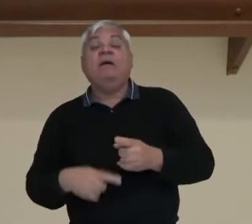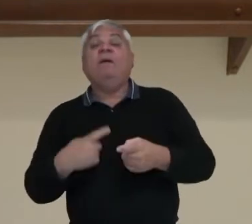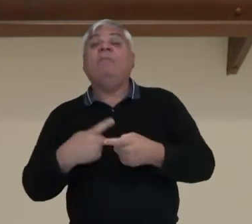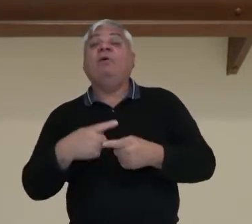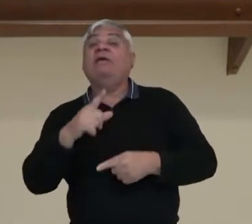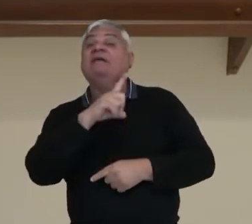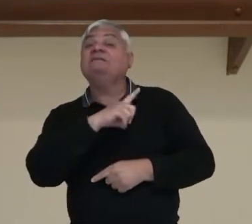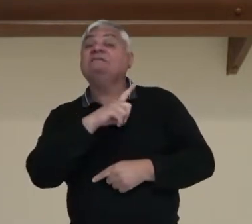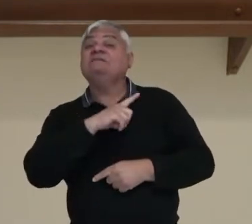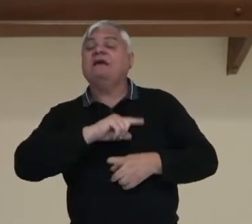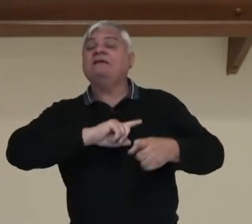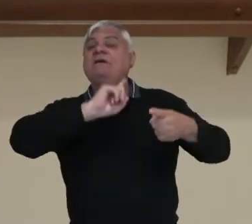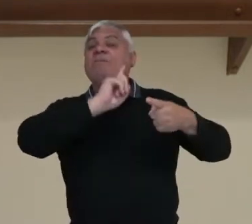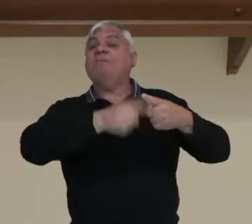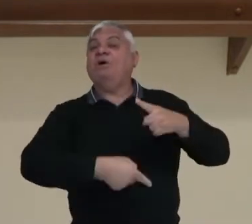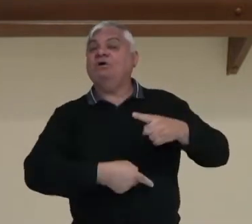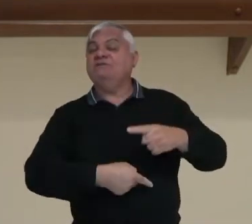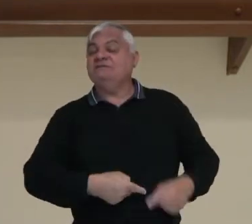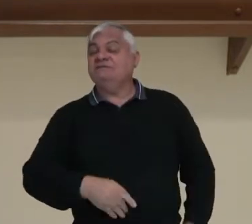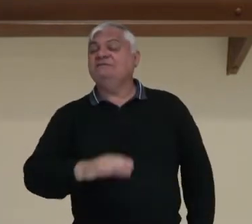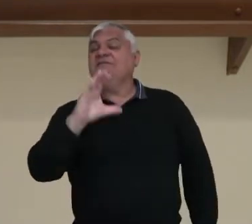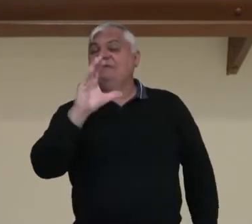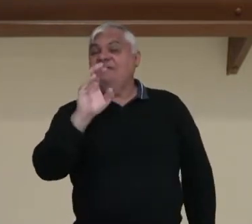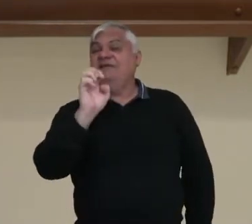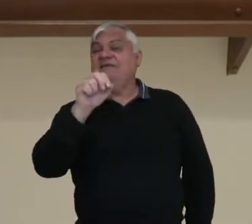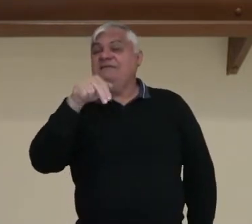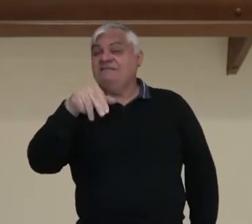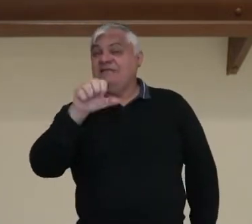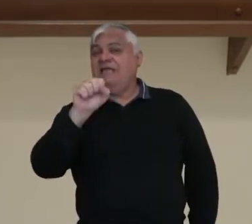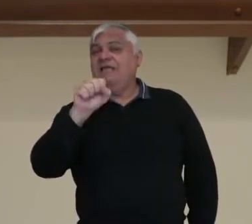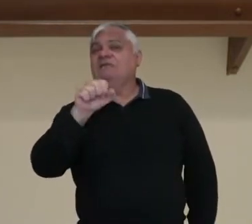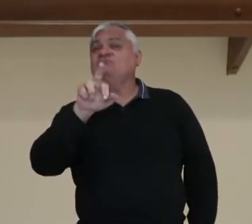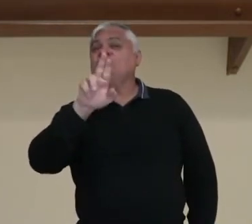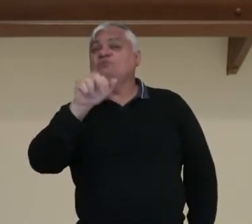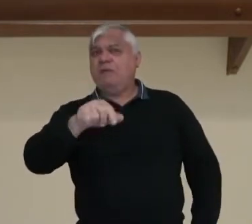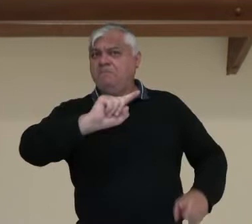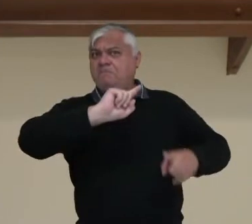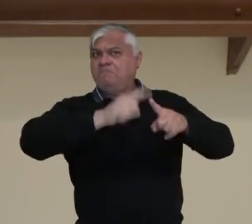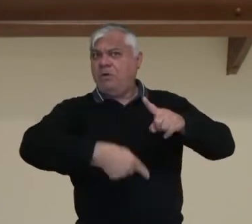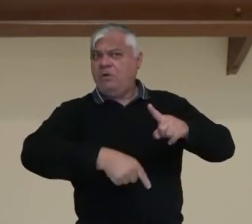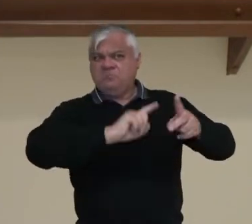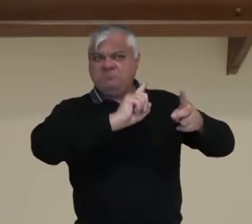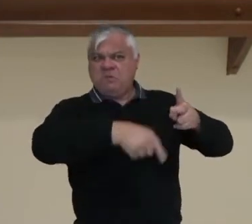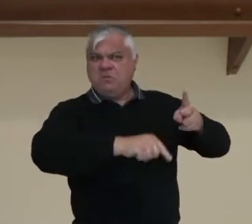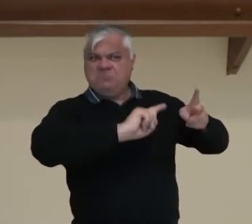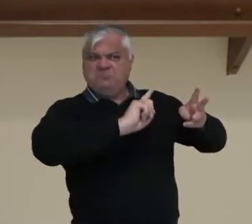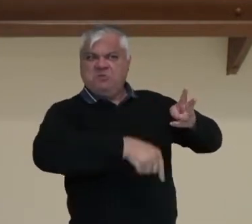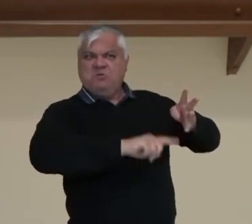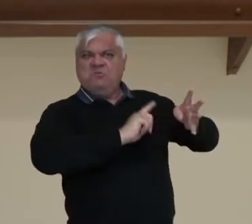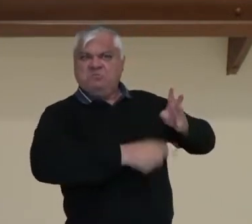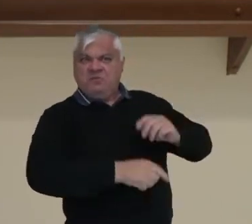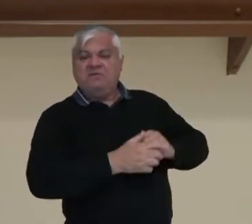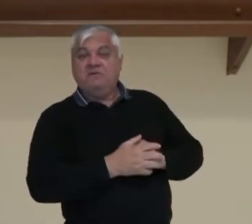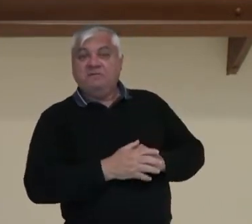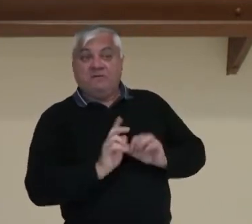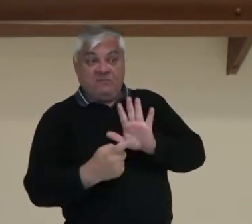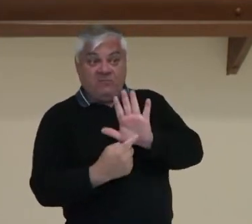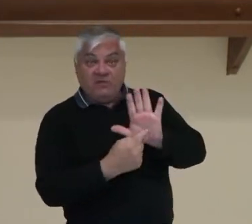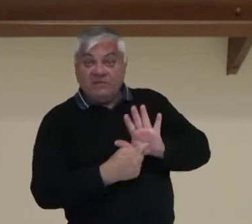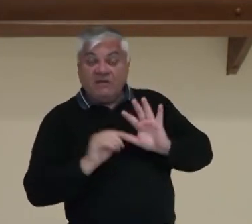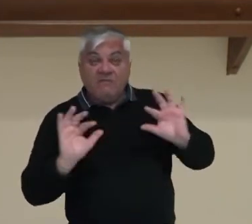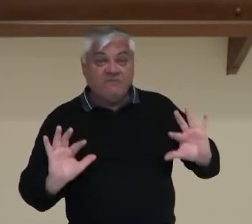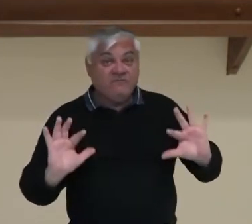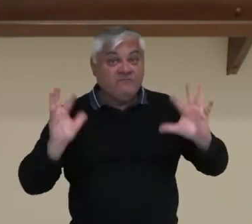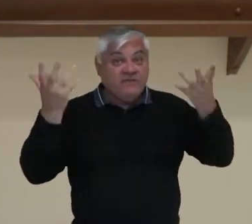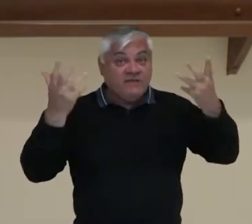uma censura aos meios de comunicação e eles poderiam expor as festas, né, que estavam